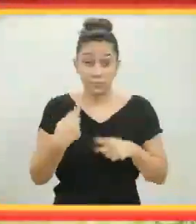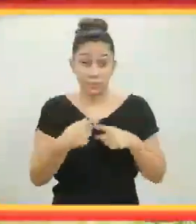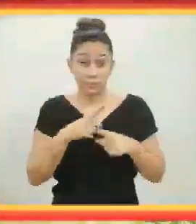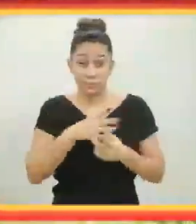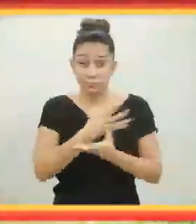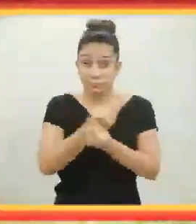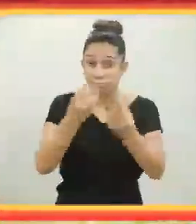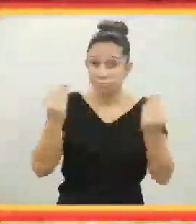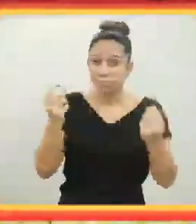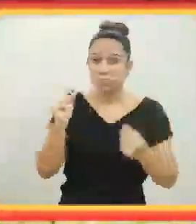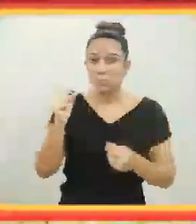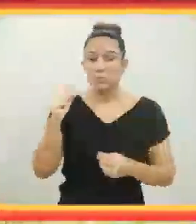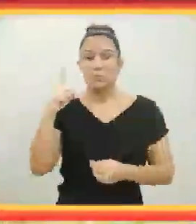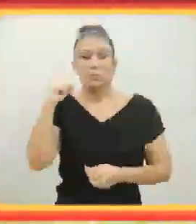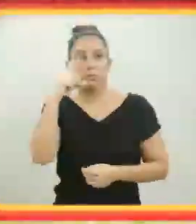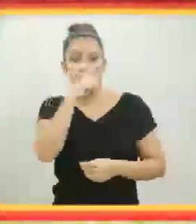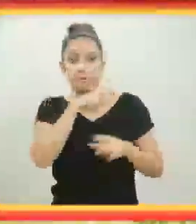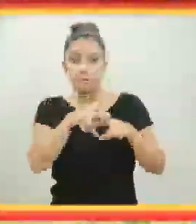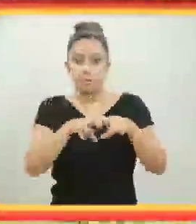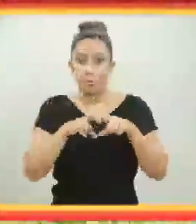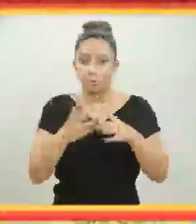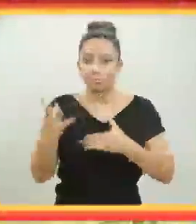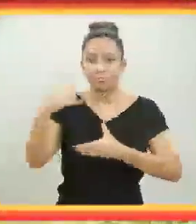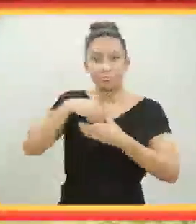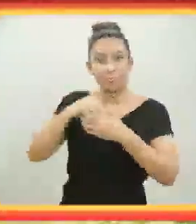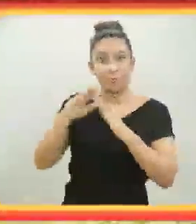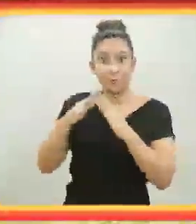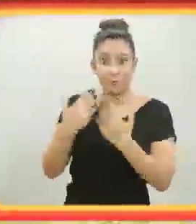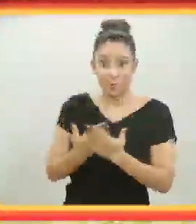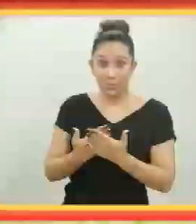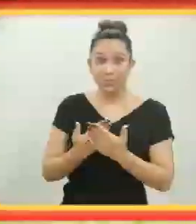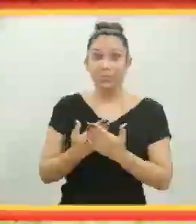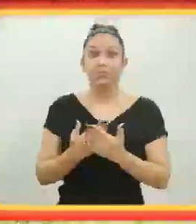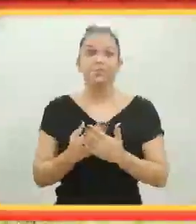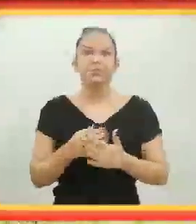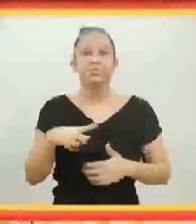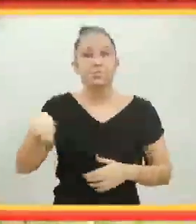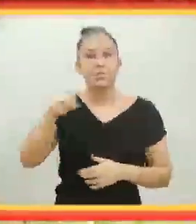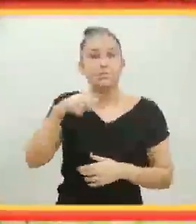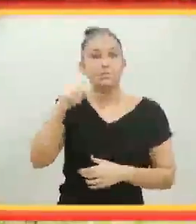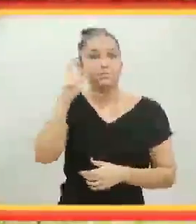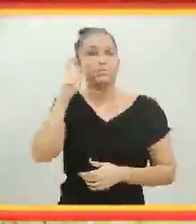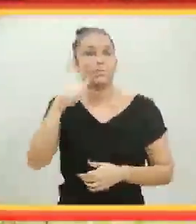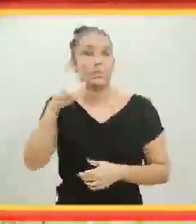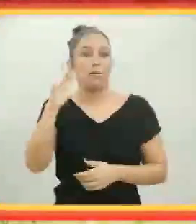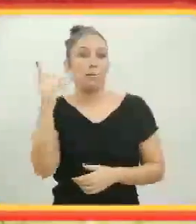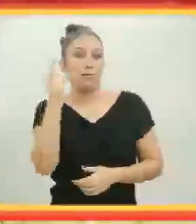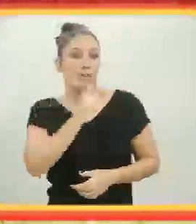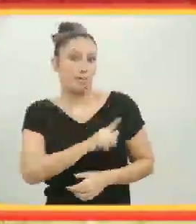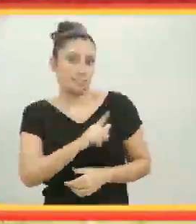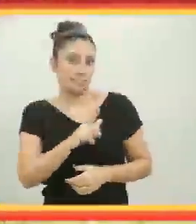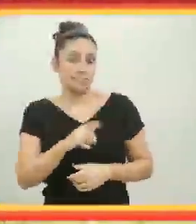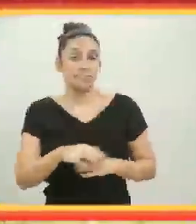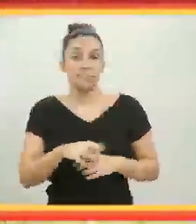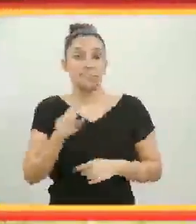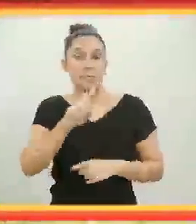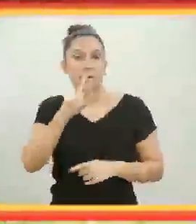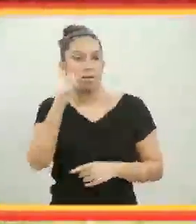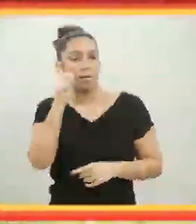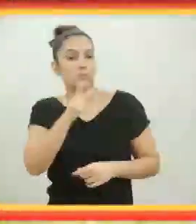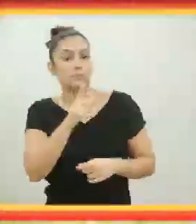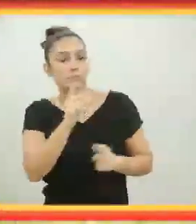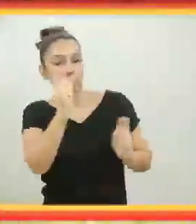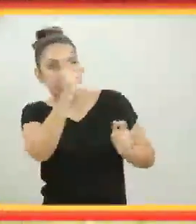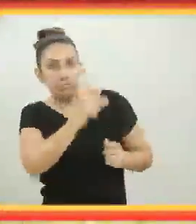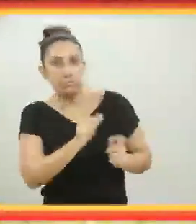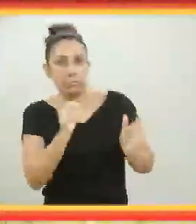colegas. Porque existe muita questão da competitividade dentro das escolas, eles se interessam em ganhar, mas não se interessam em